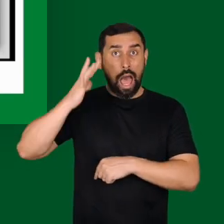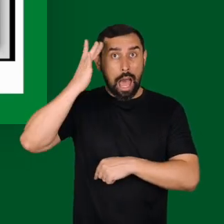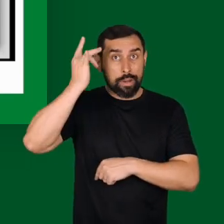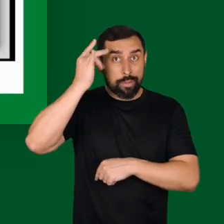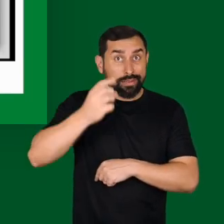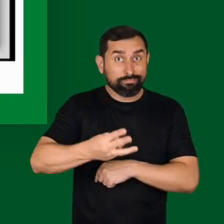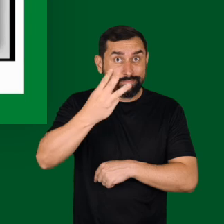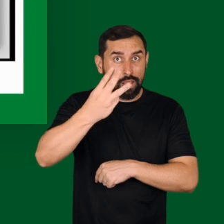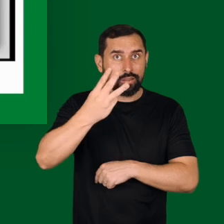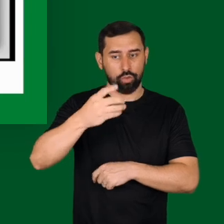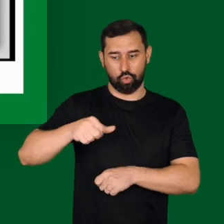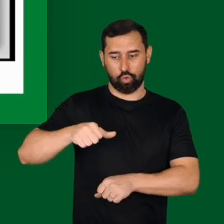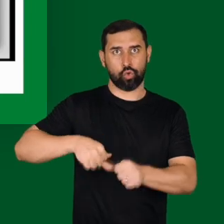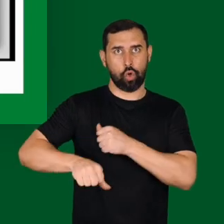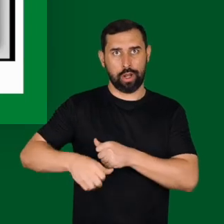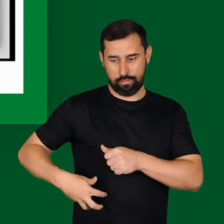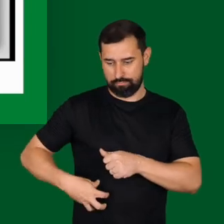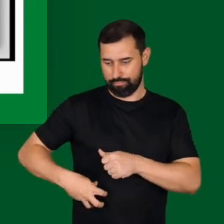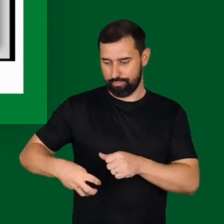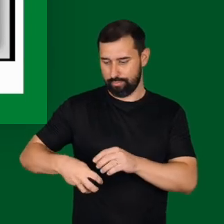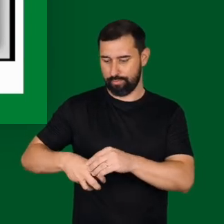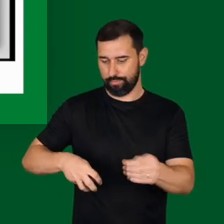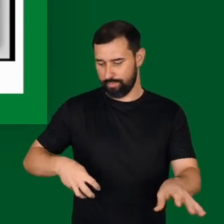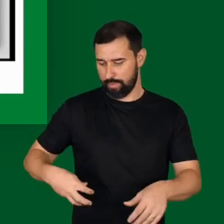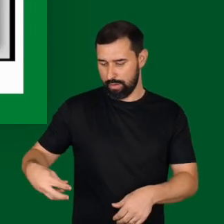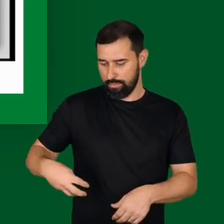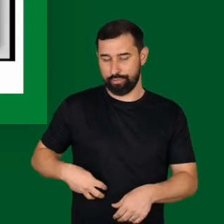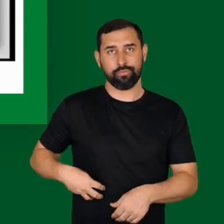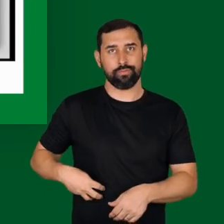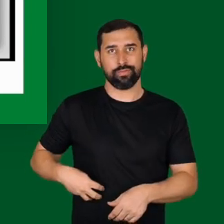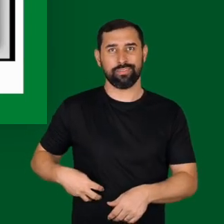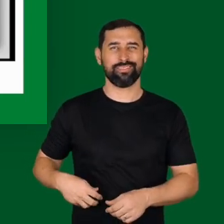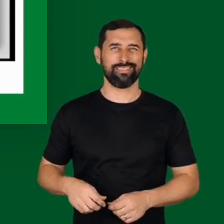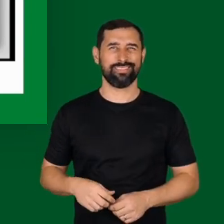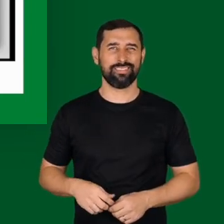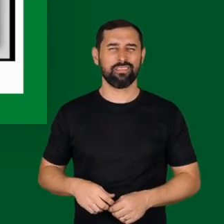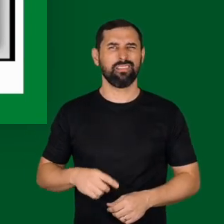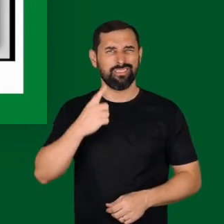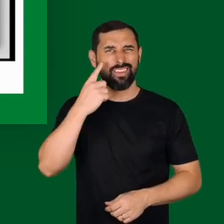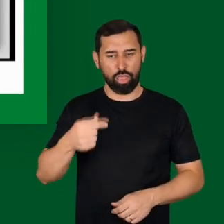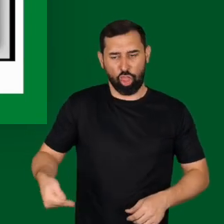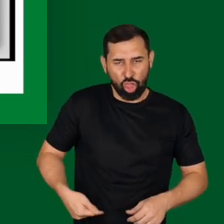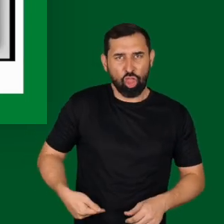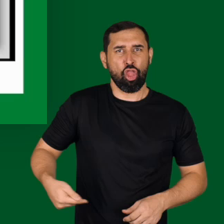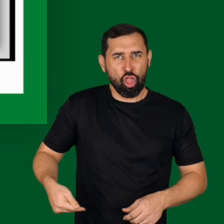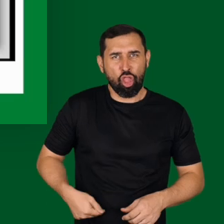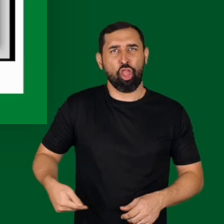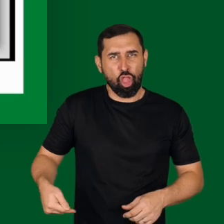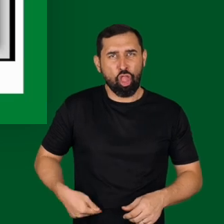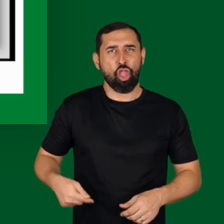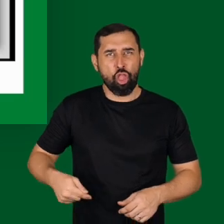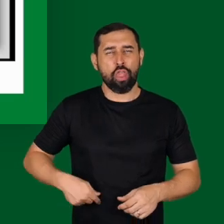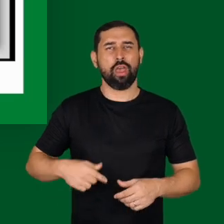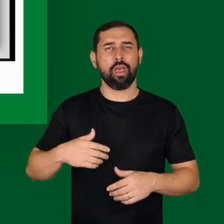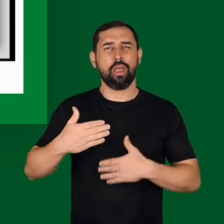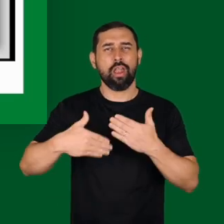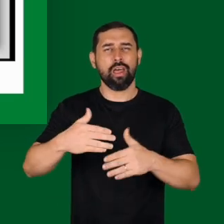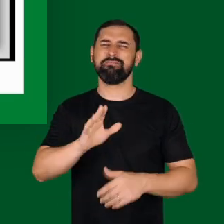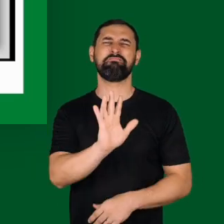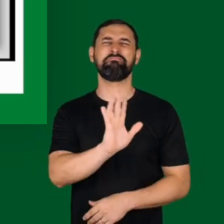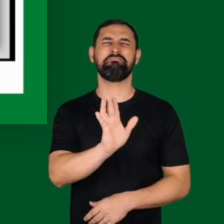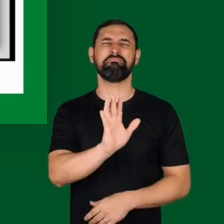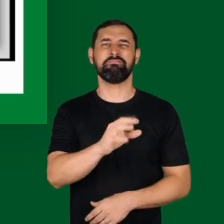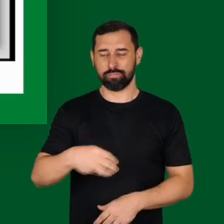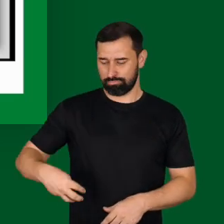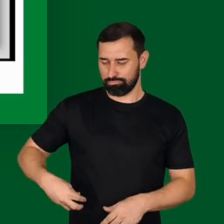a cada 3 dias. Então, o paciente não precisa receber várias vezes por dia, né, aquelas aplicações que eu mostrei